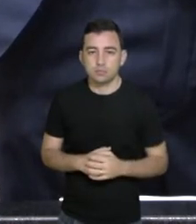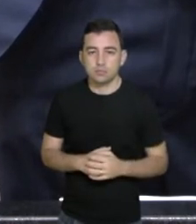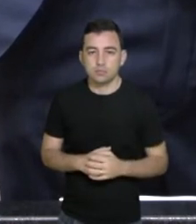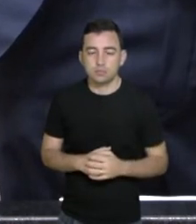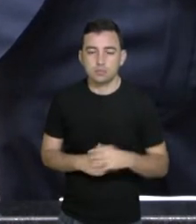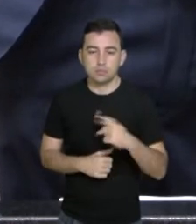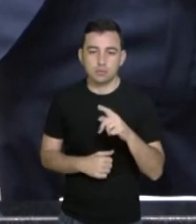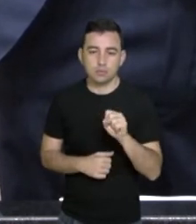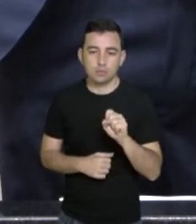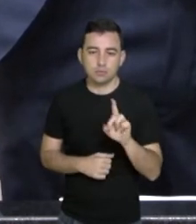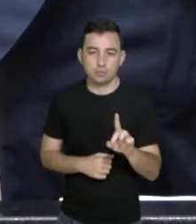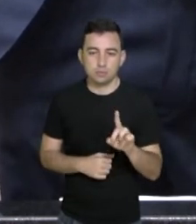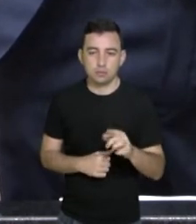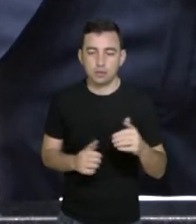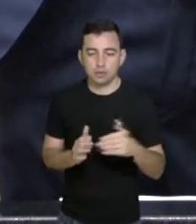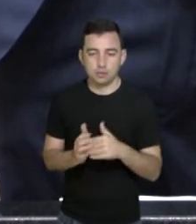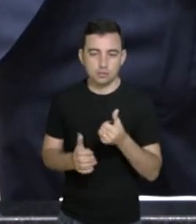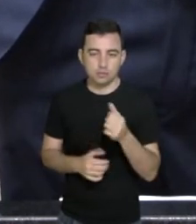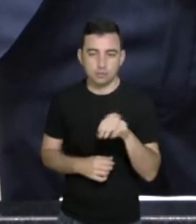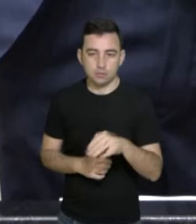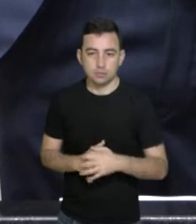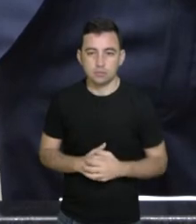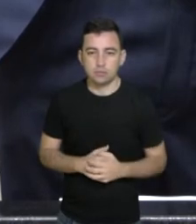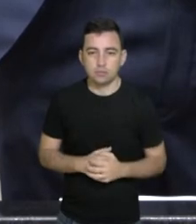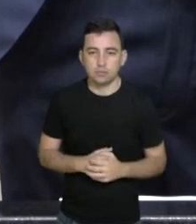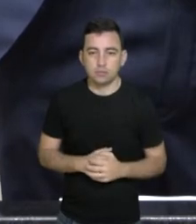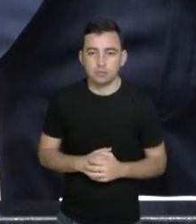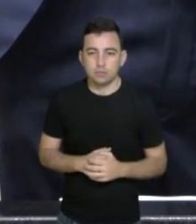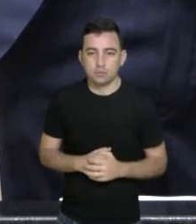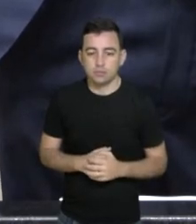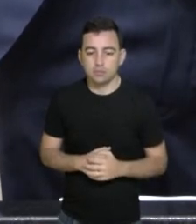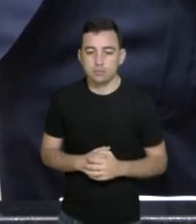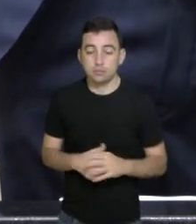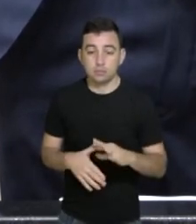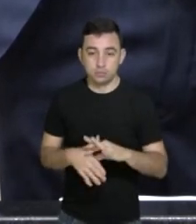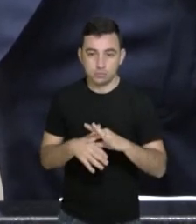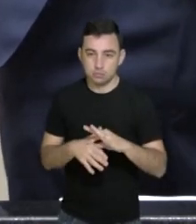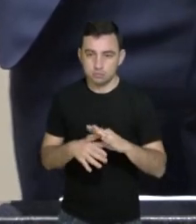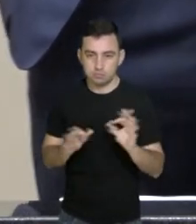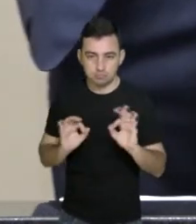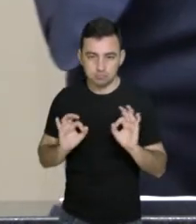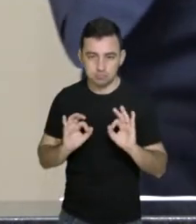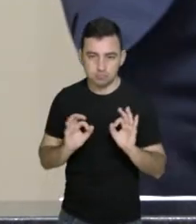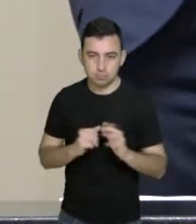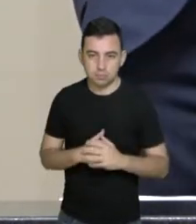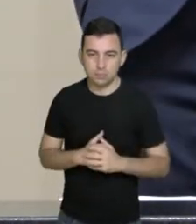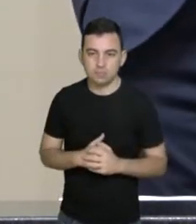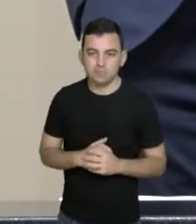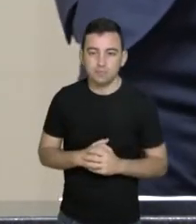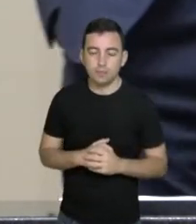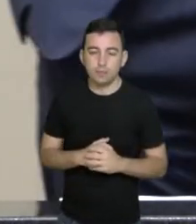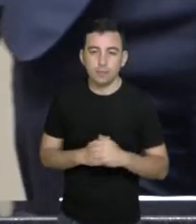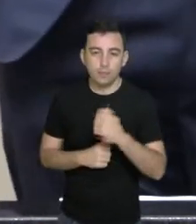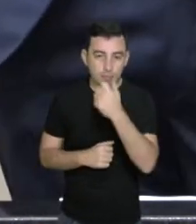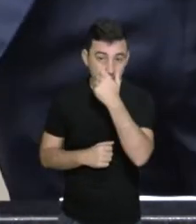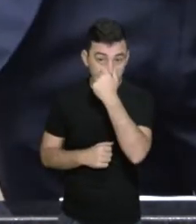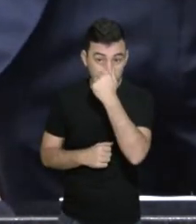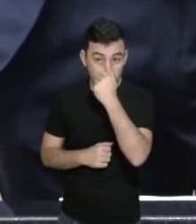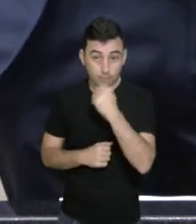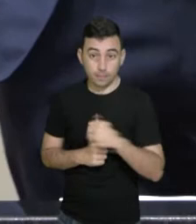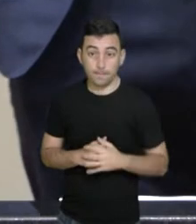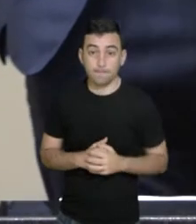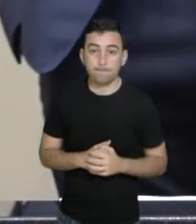PSD, por até 6 minutos. Líder do PSD não quer usar a palavra. Próximo